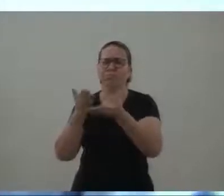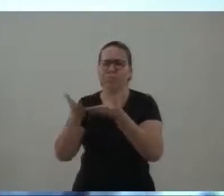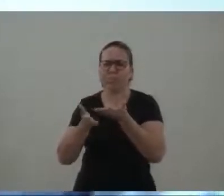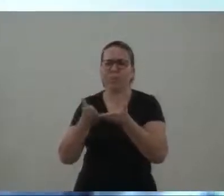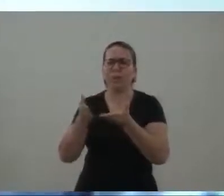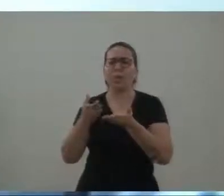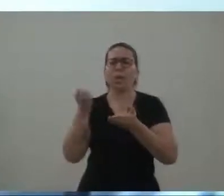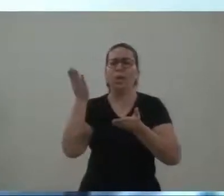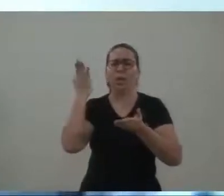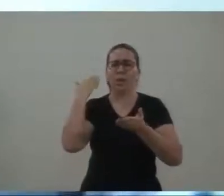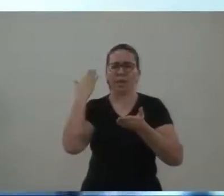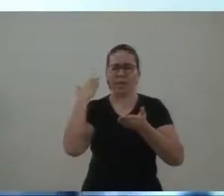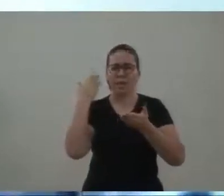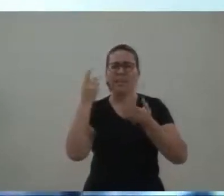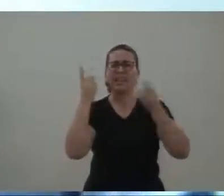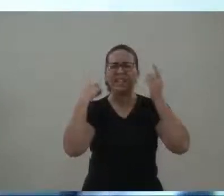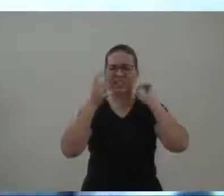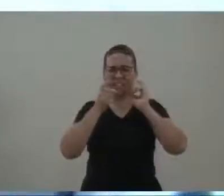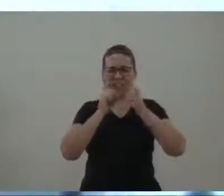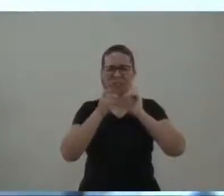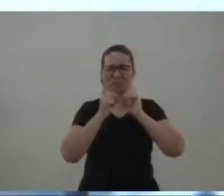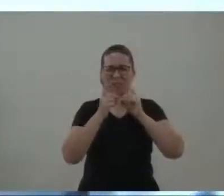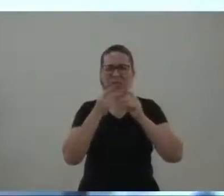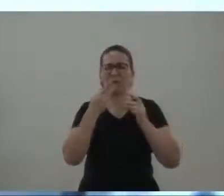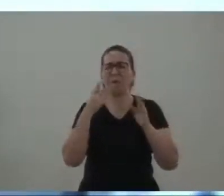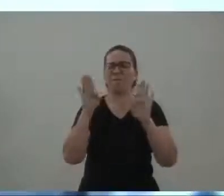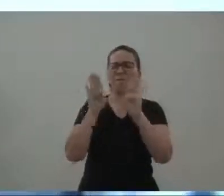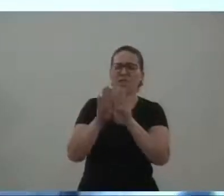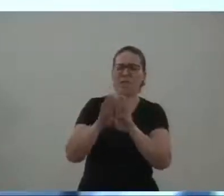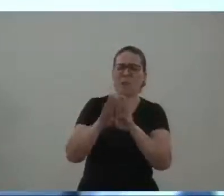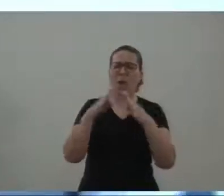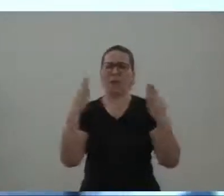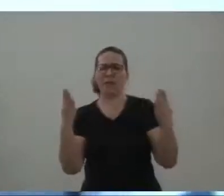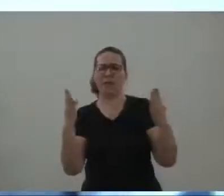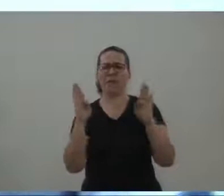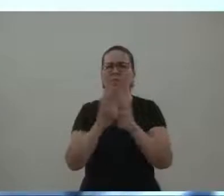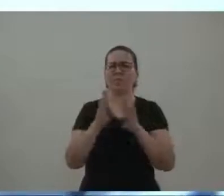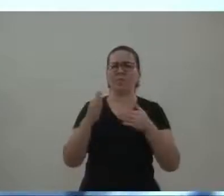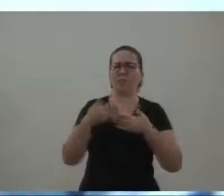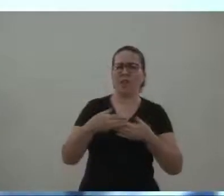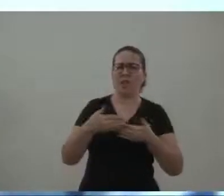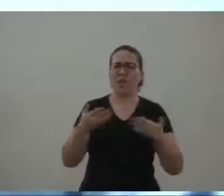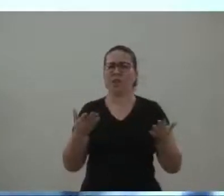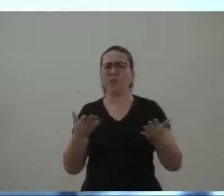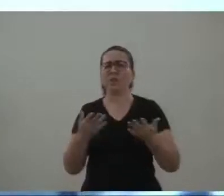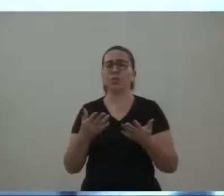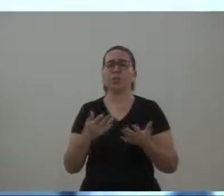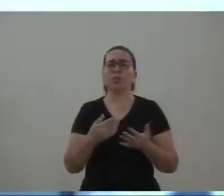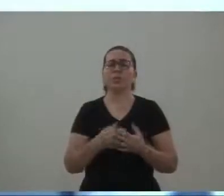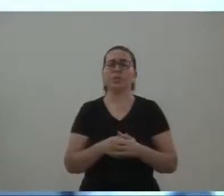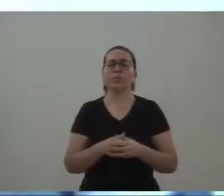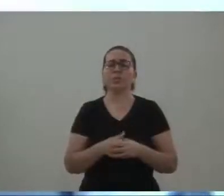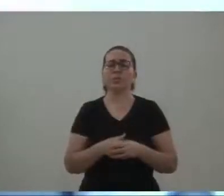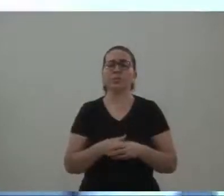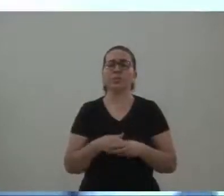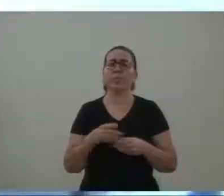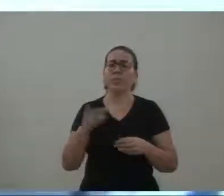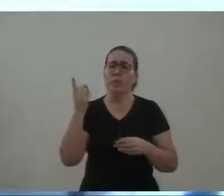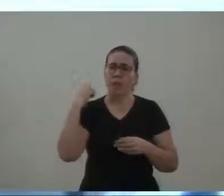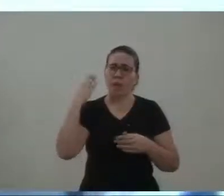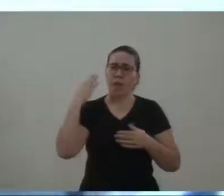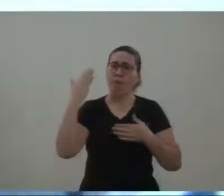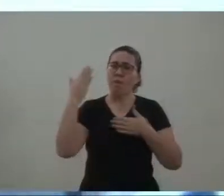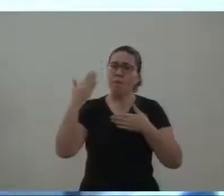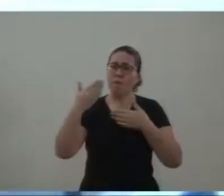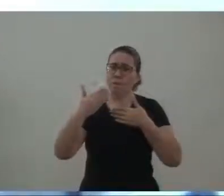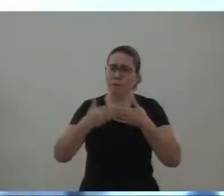de reaberta, né? Fica aquela discussão, show, não fechou, às vezes o que prevalece no discurso é a conveniência, né? Na verdade, não fechou